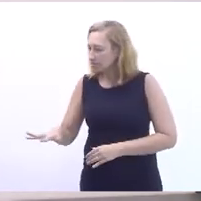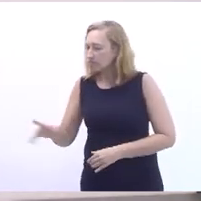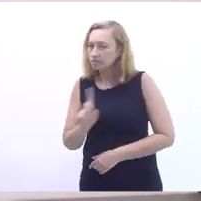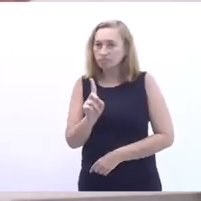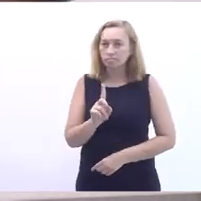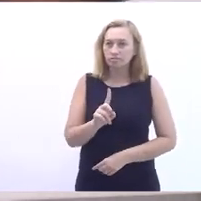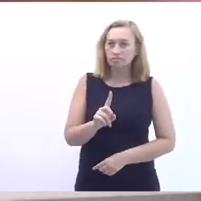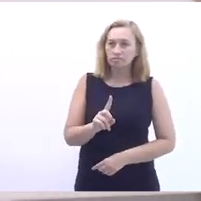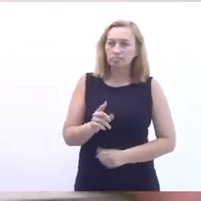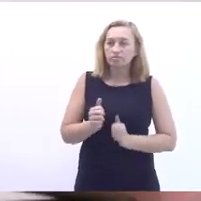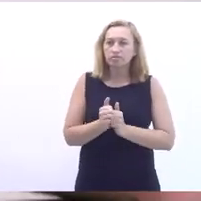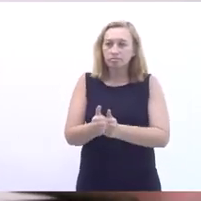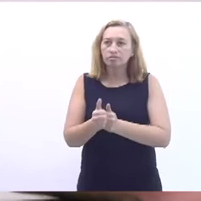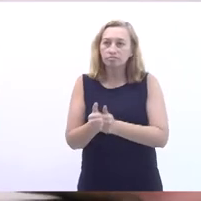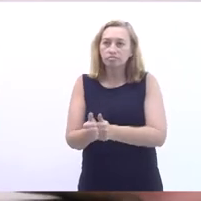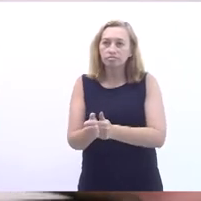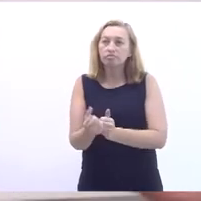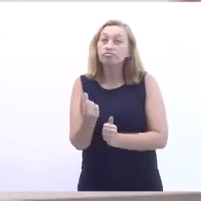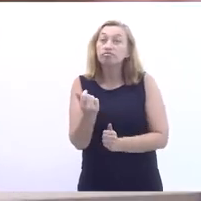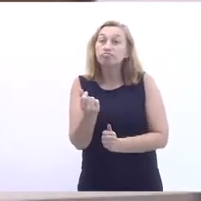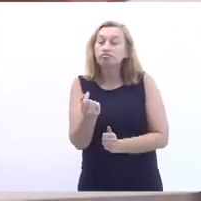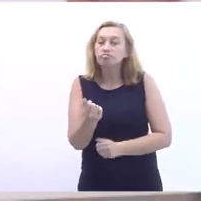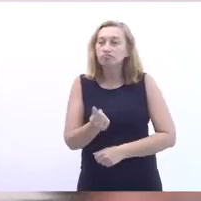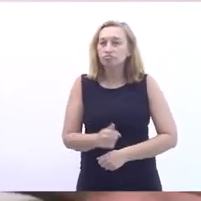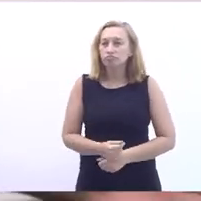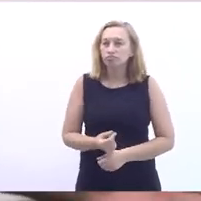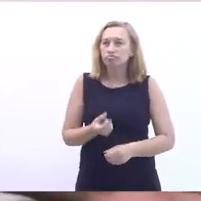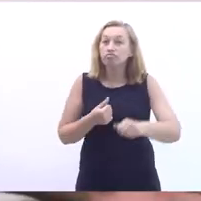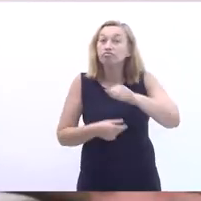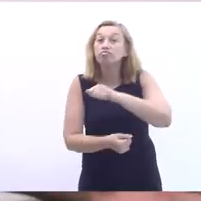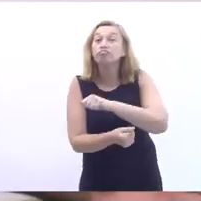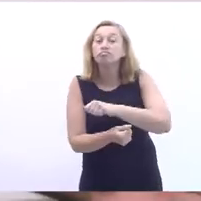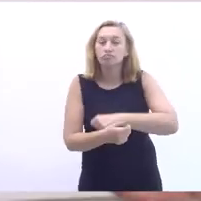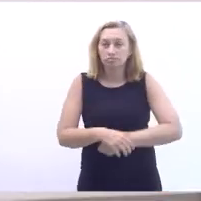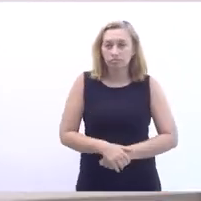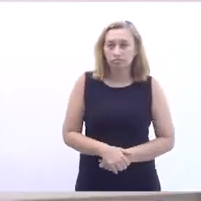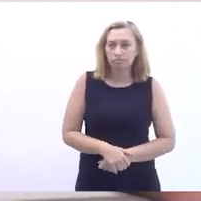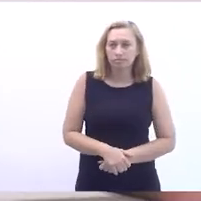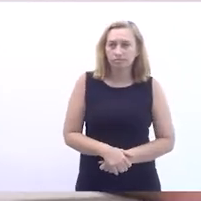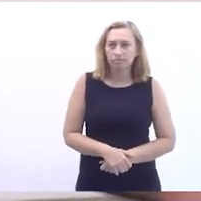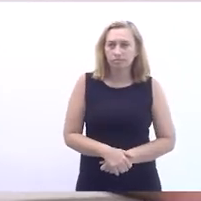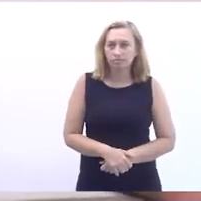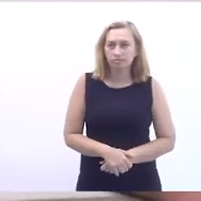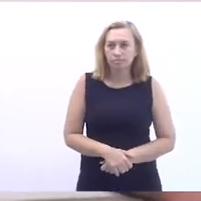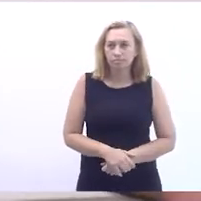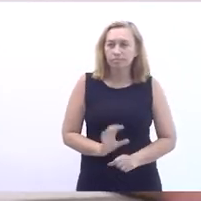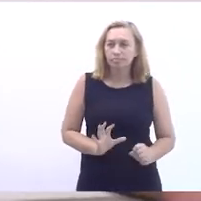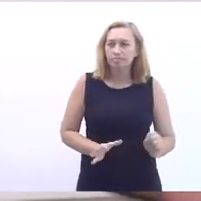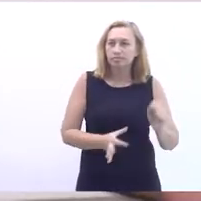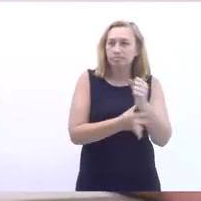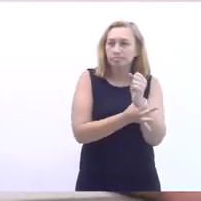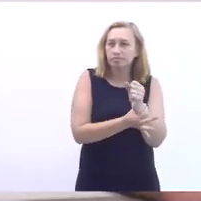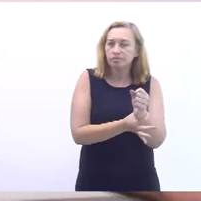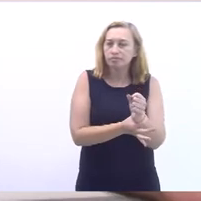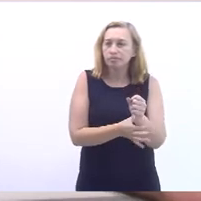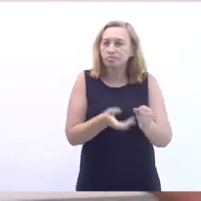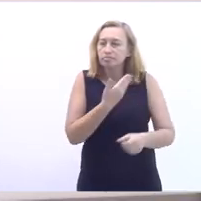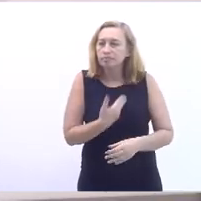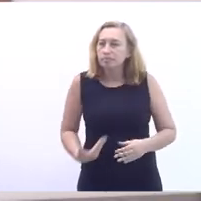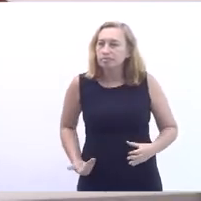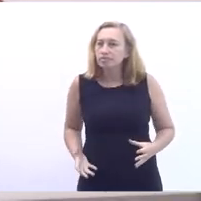ele tem que estar seguindo o dinheiro o dinheiro que financia a gente da Segurança Pública